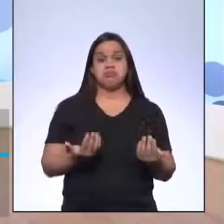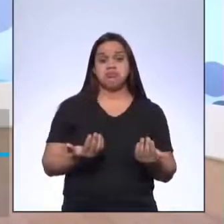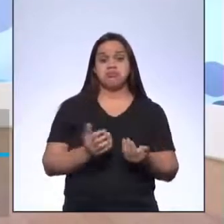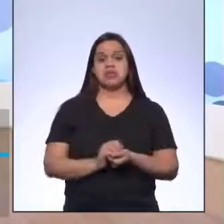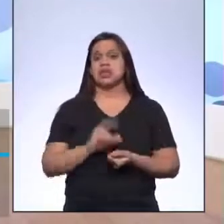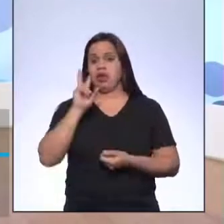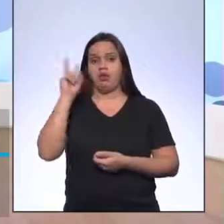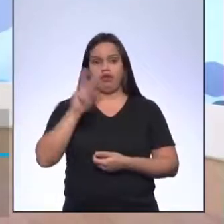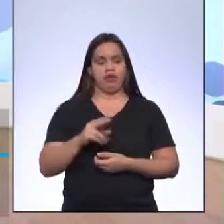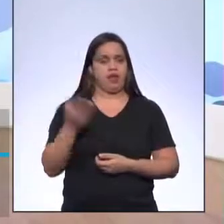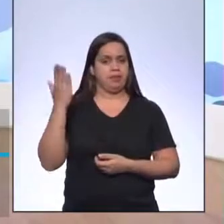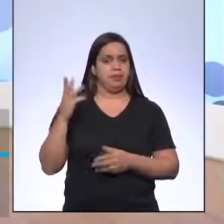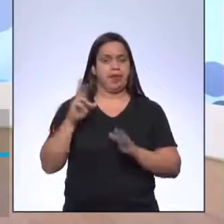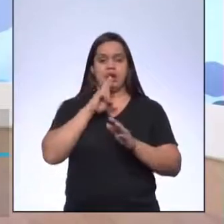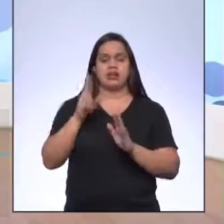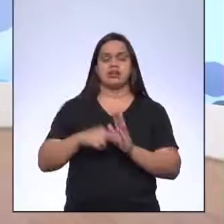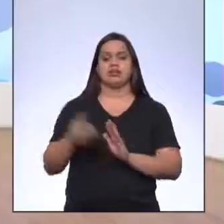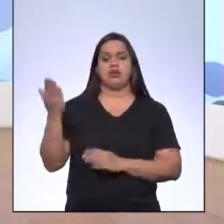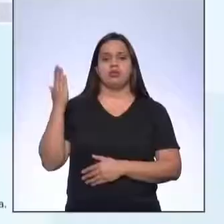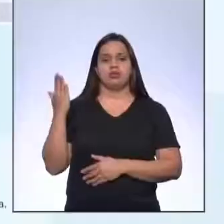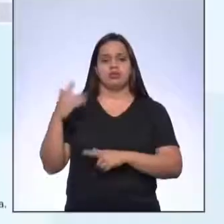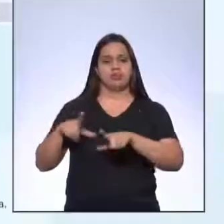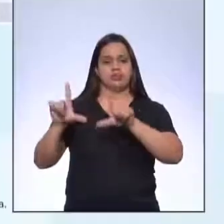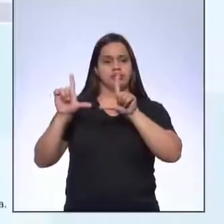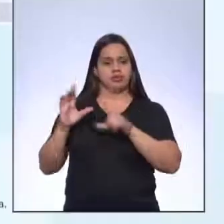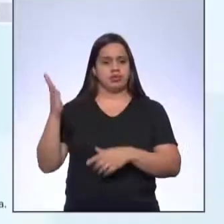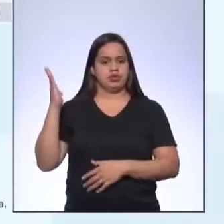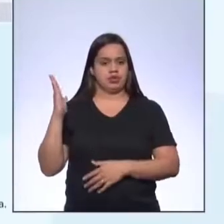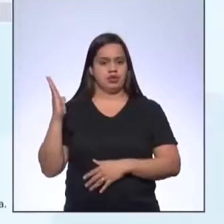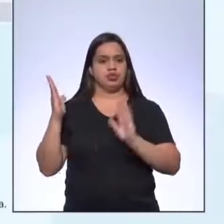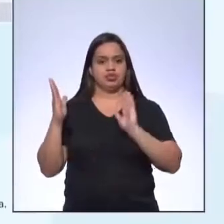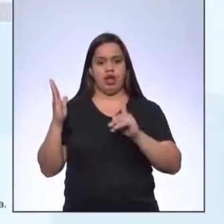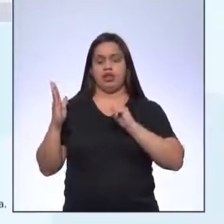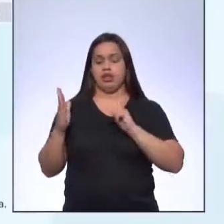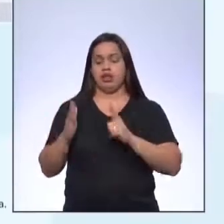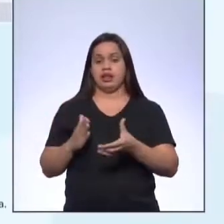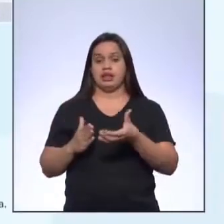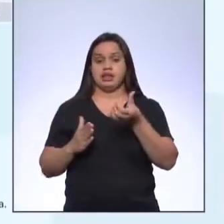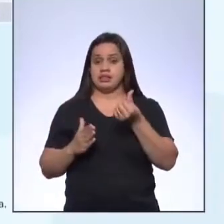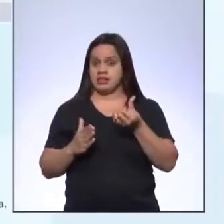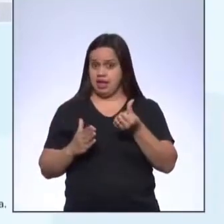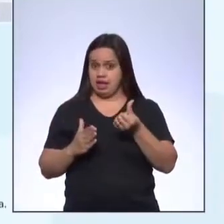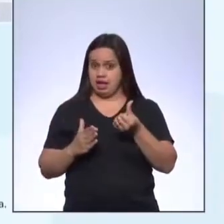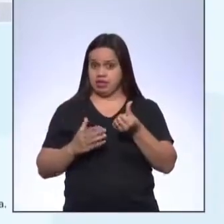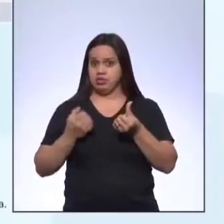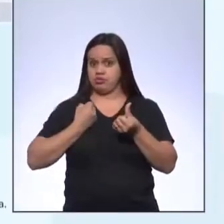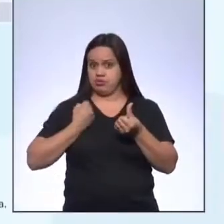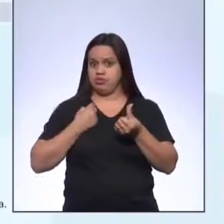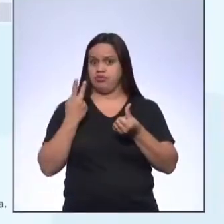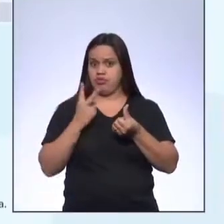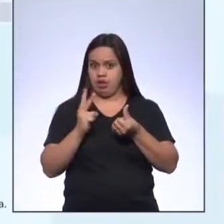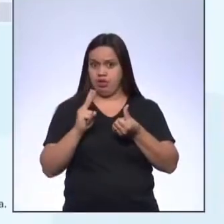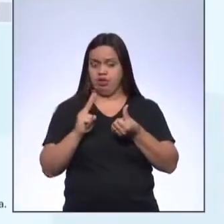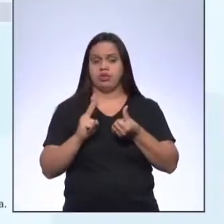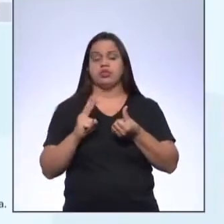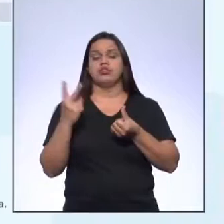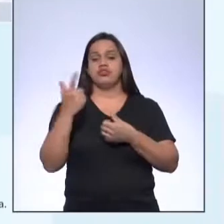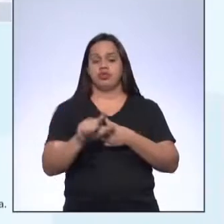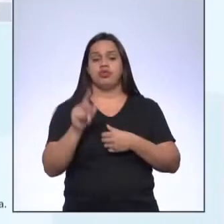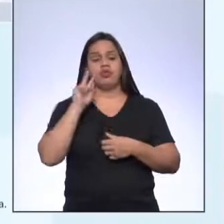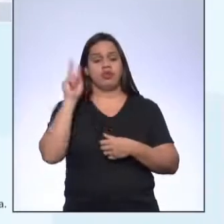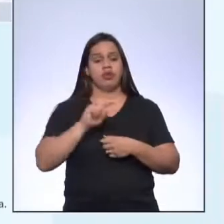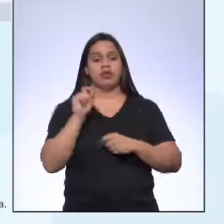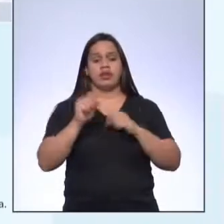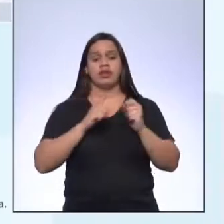Olha dá uma olhada na resposta que eu trouxe para vocês já pronta com 6 valores novamente e aí eu vou